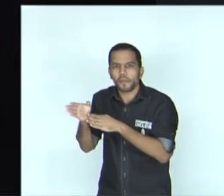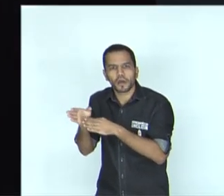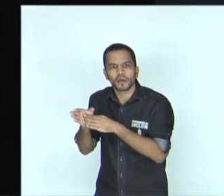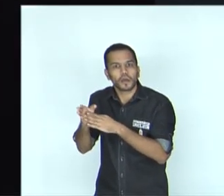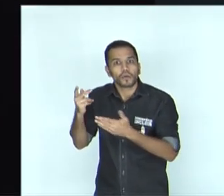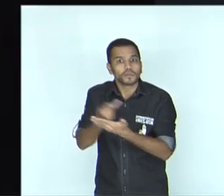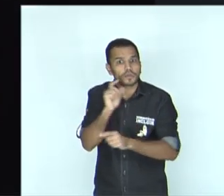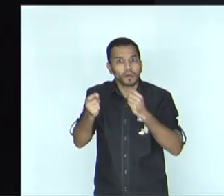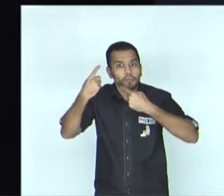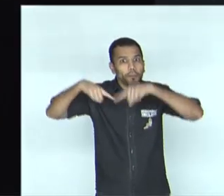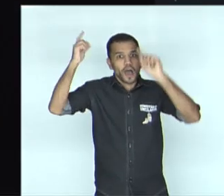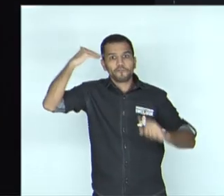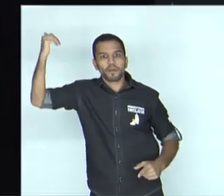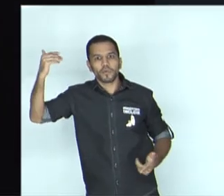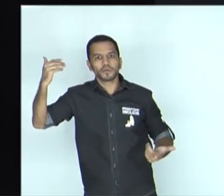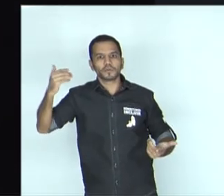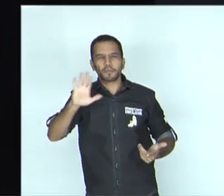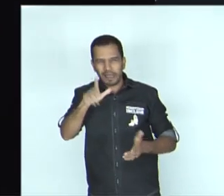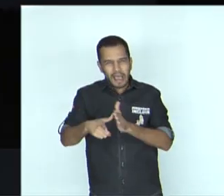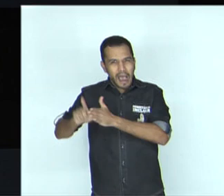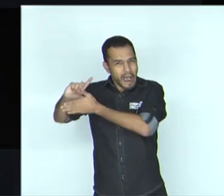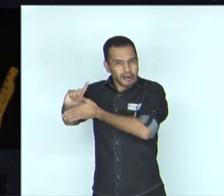virou blogueiro, ficou com dinheiro.